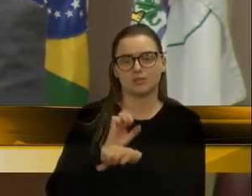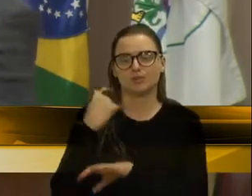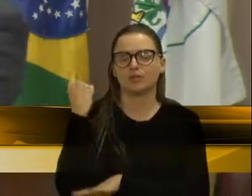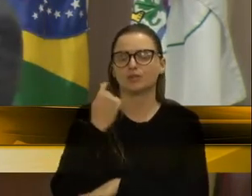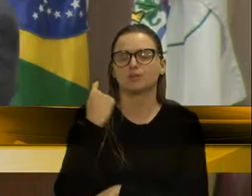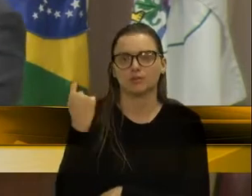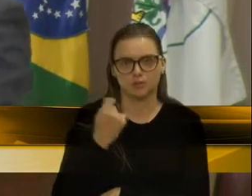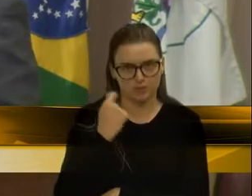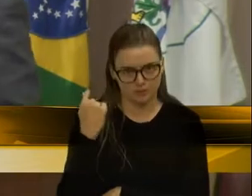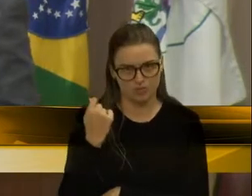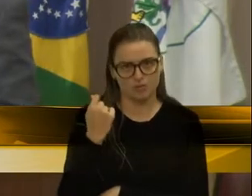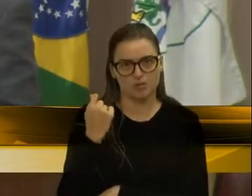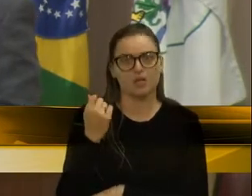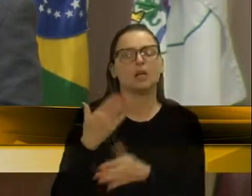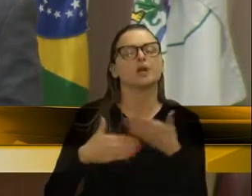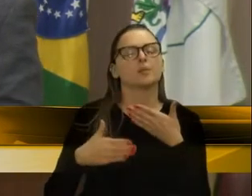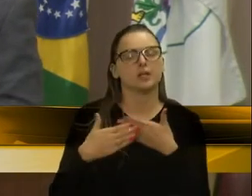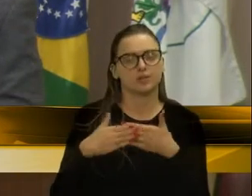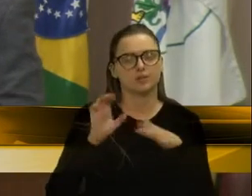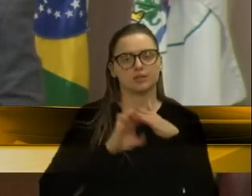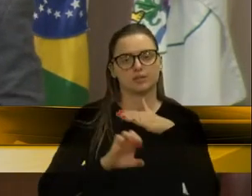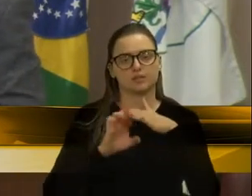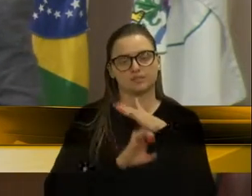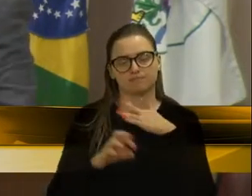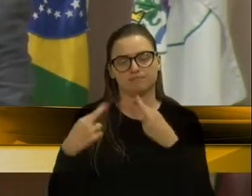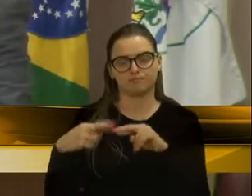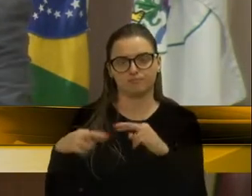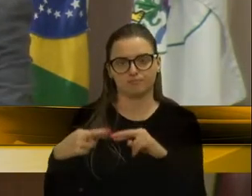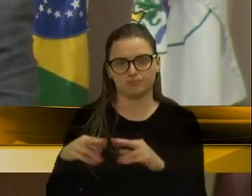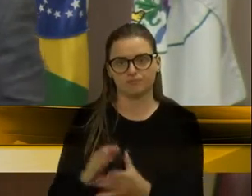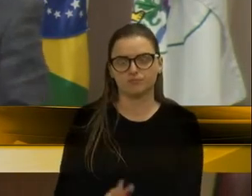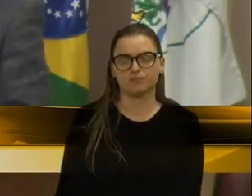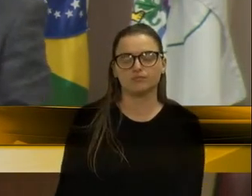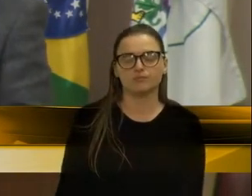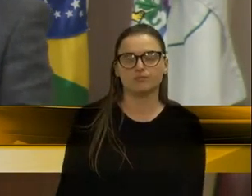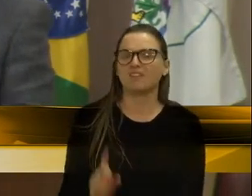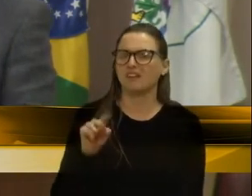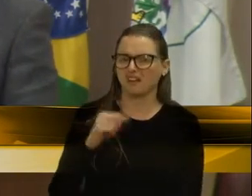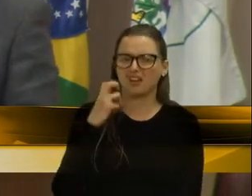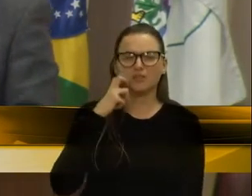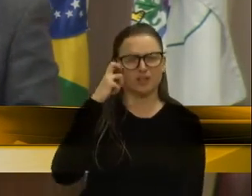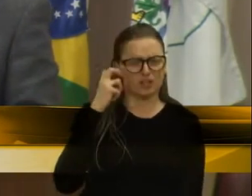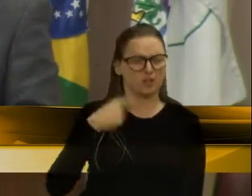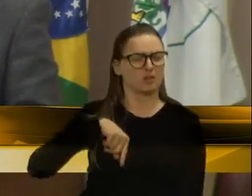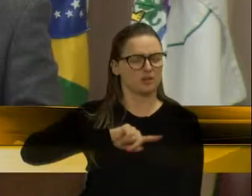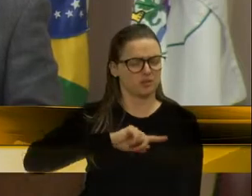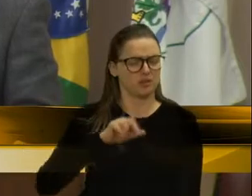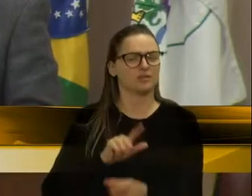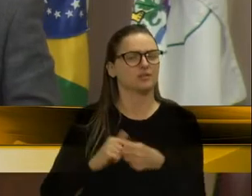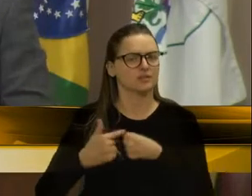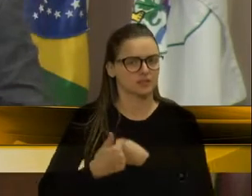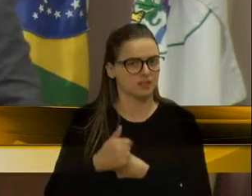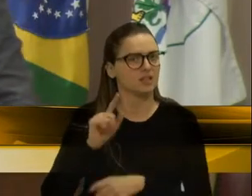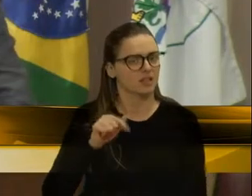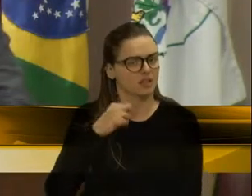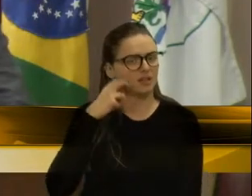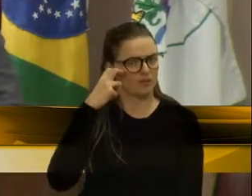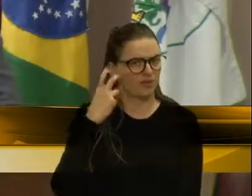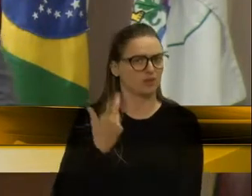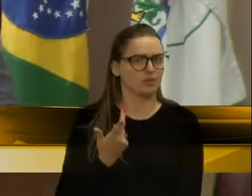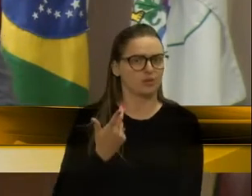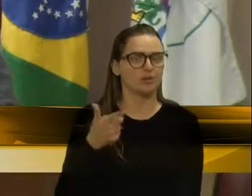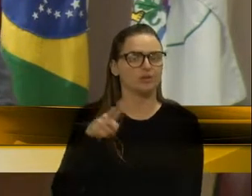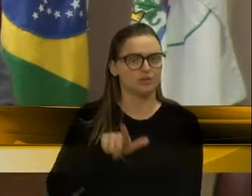para as empresas randon isso é constrangedor para a nossa cidade é mais um constrangimento